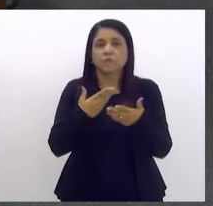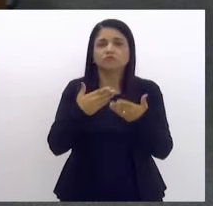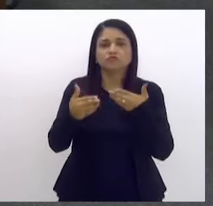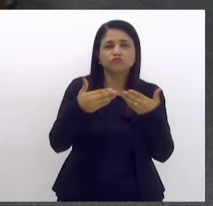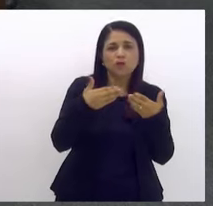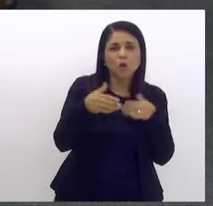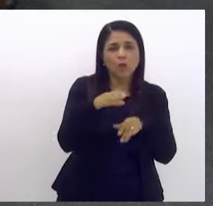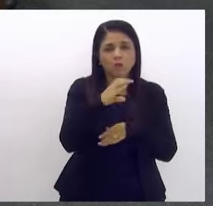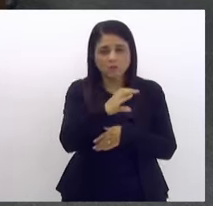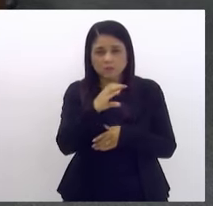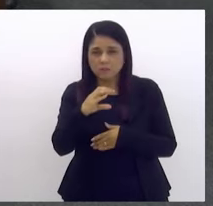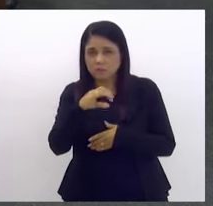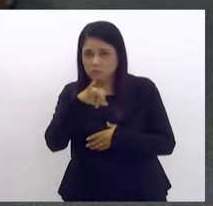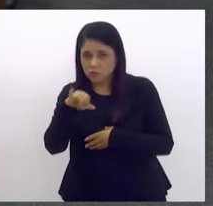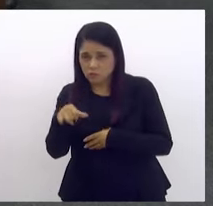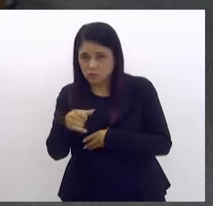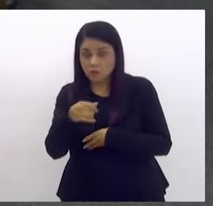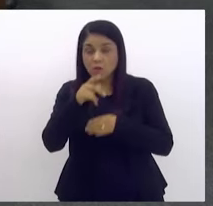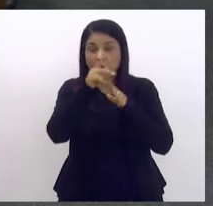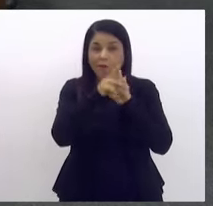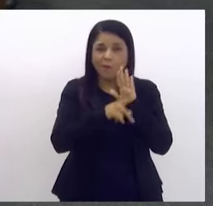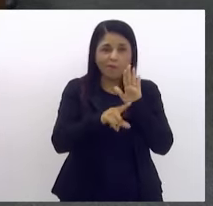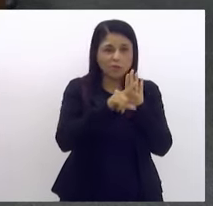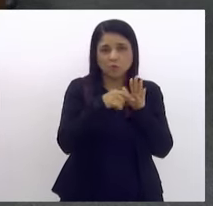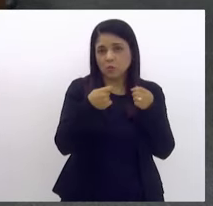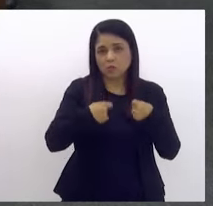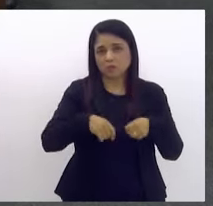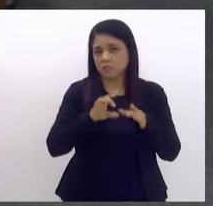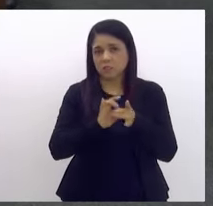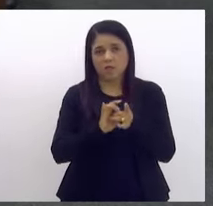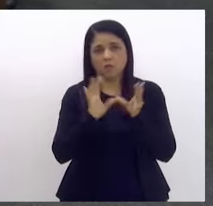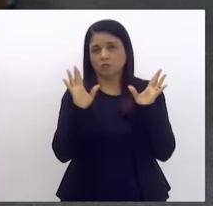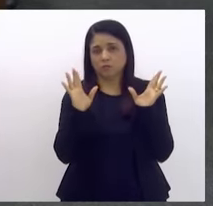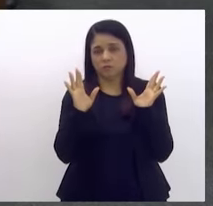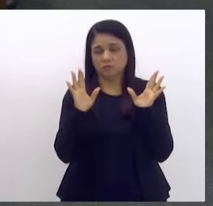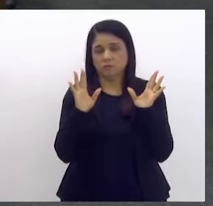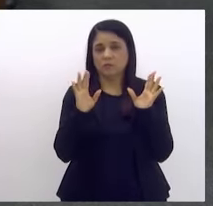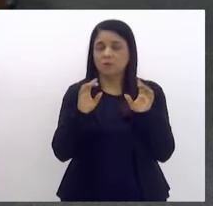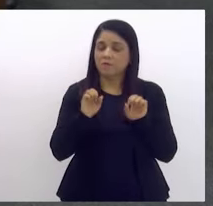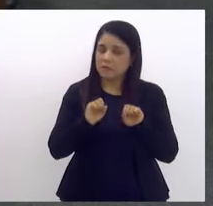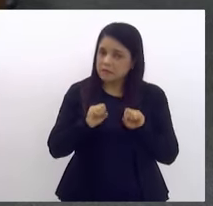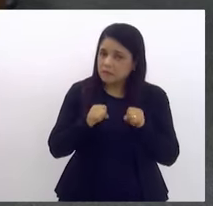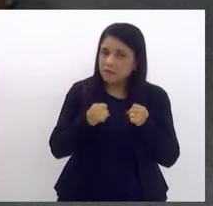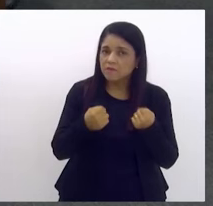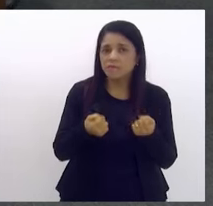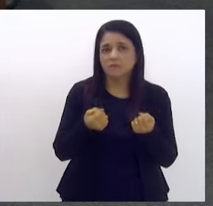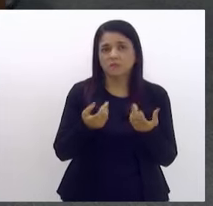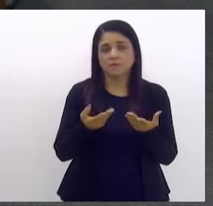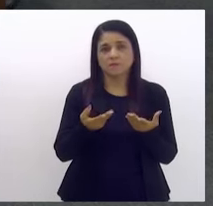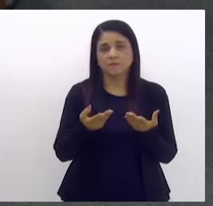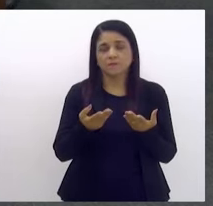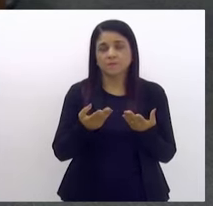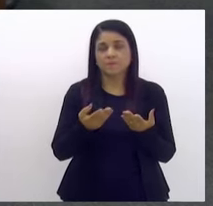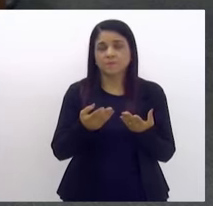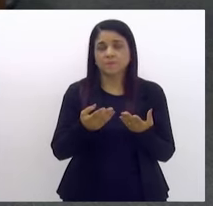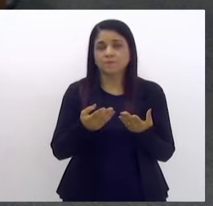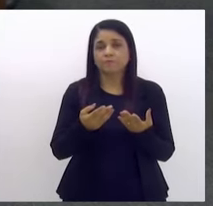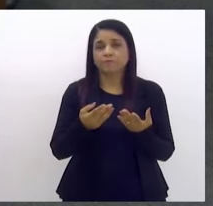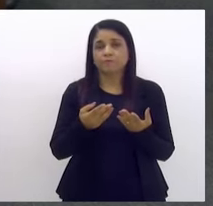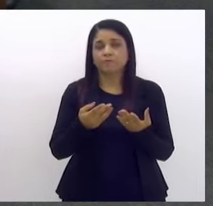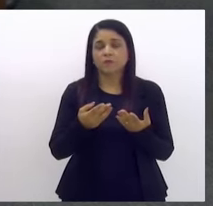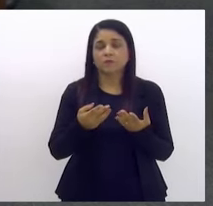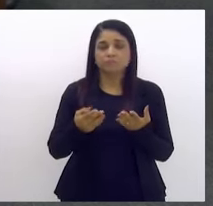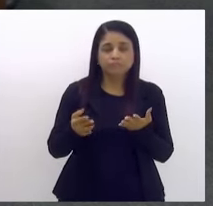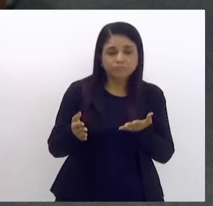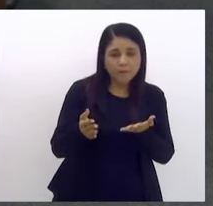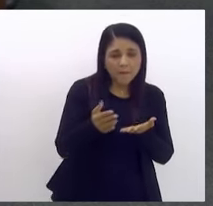no sentido de que o projeto não precisa ser autorizativo, a gente quer defender essa tese, a gente vai levantar todos os